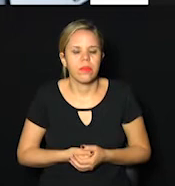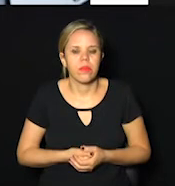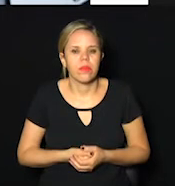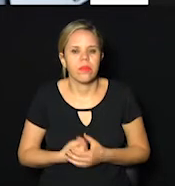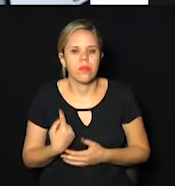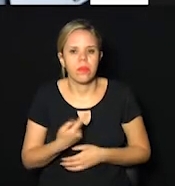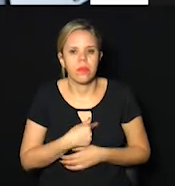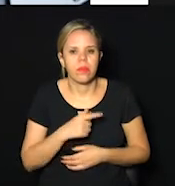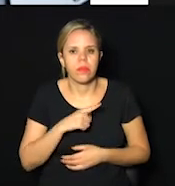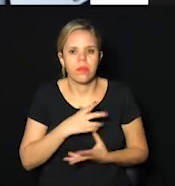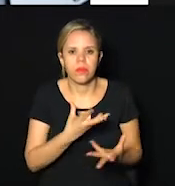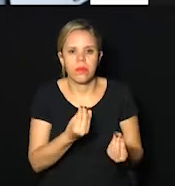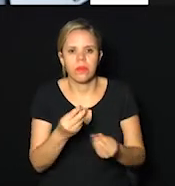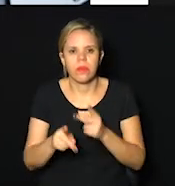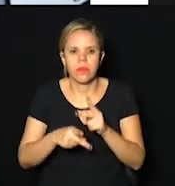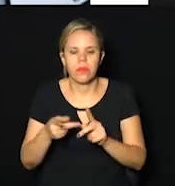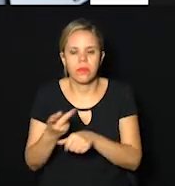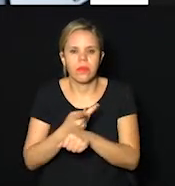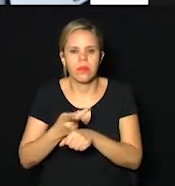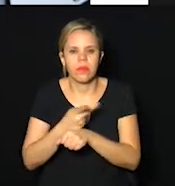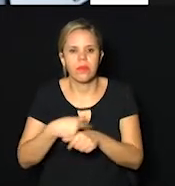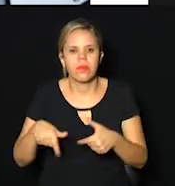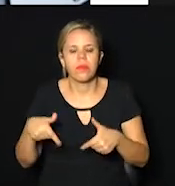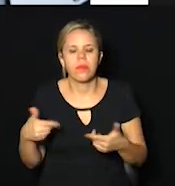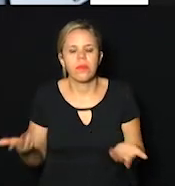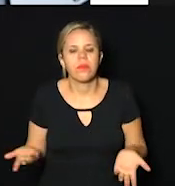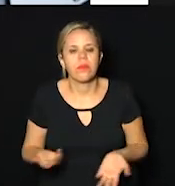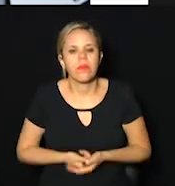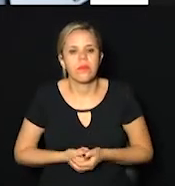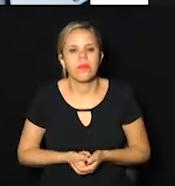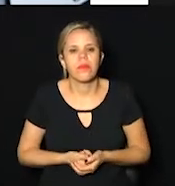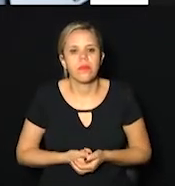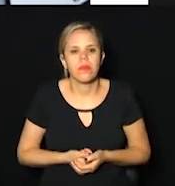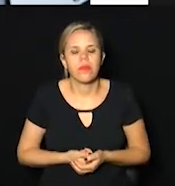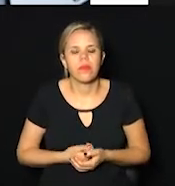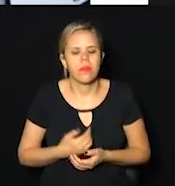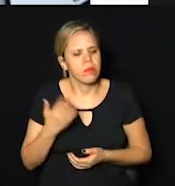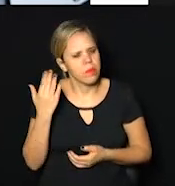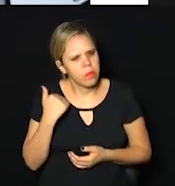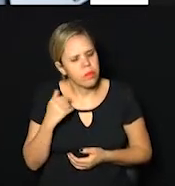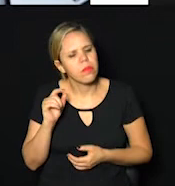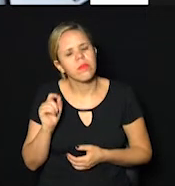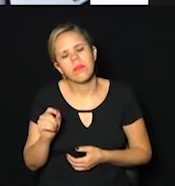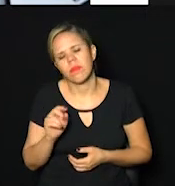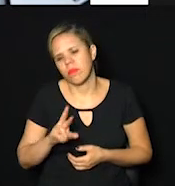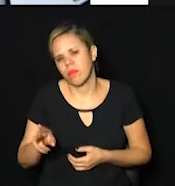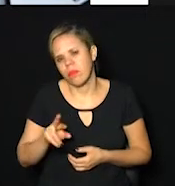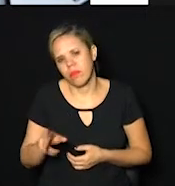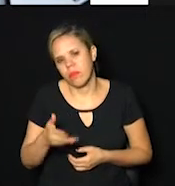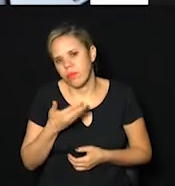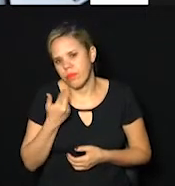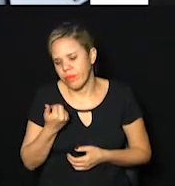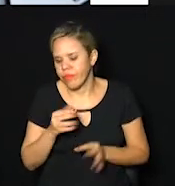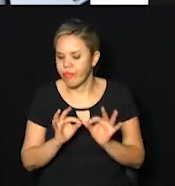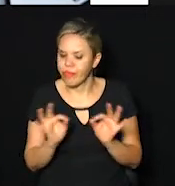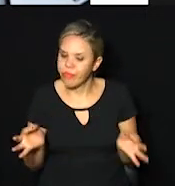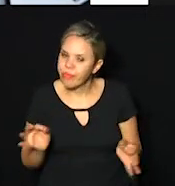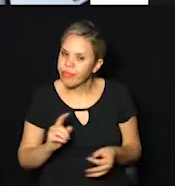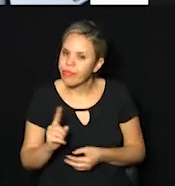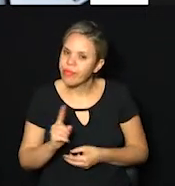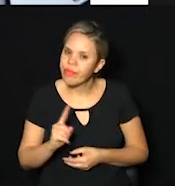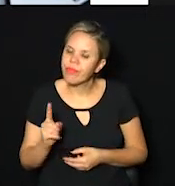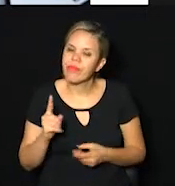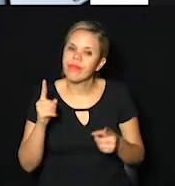vai ter um monte de gente procurando emprego. E procurar emprego, a gente sabe que não é uma coisa um pouco mais simples, não é tão